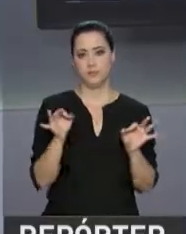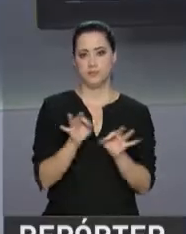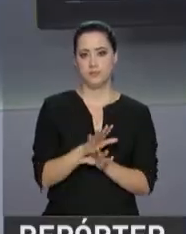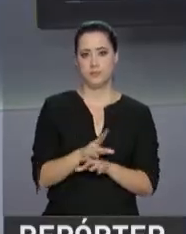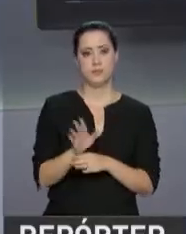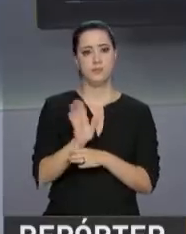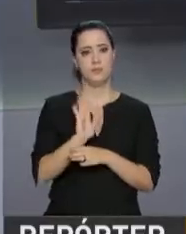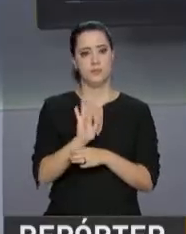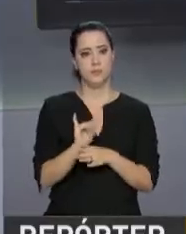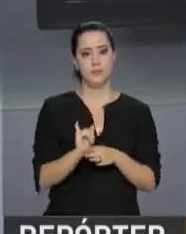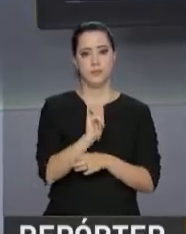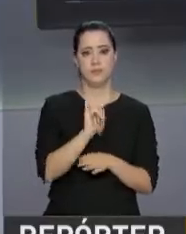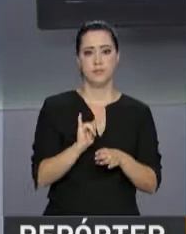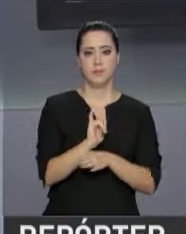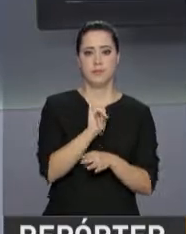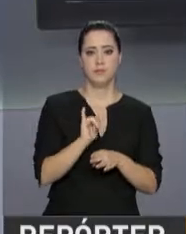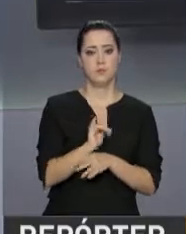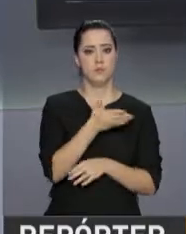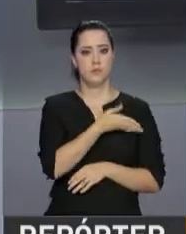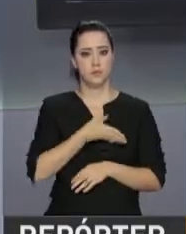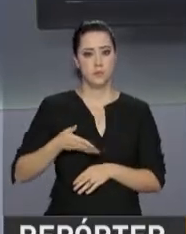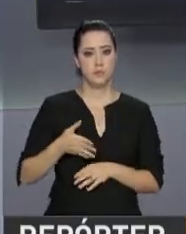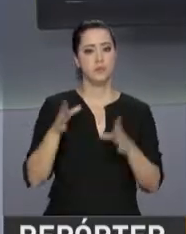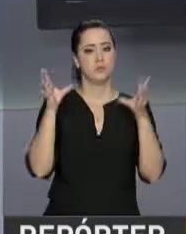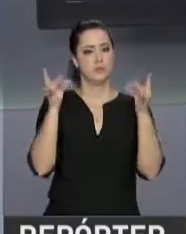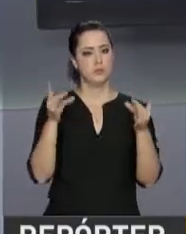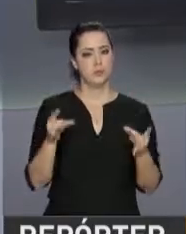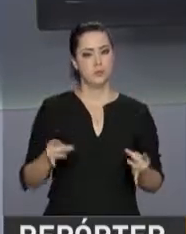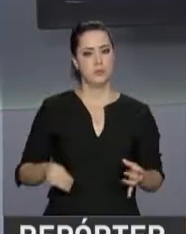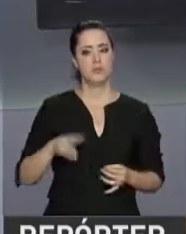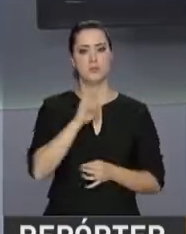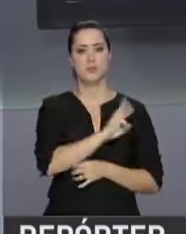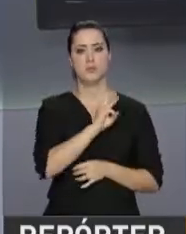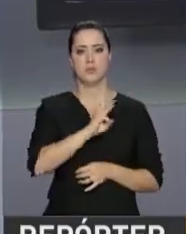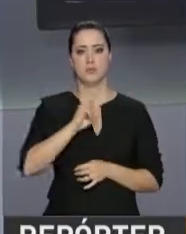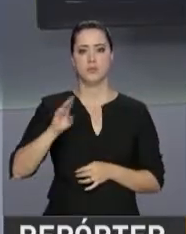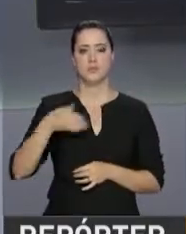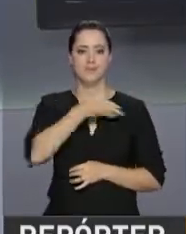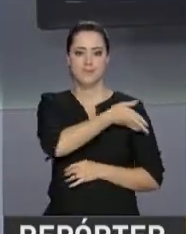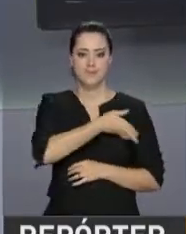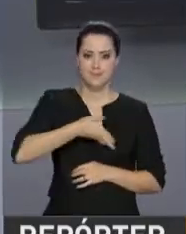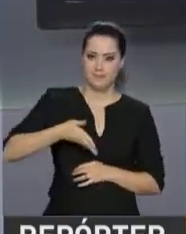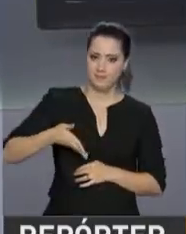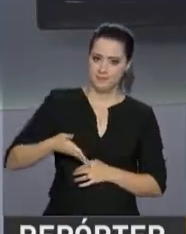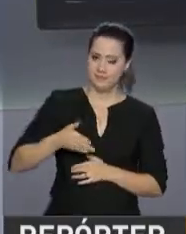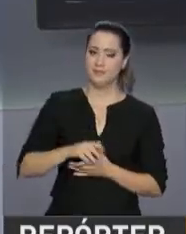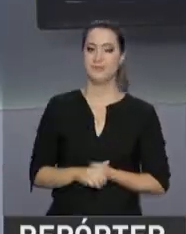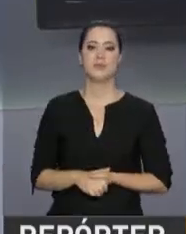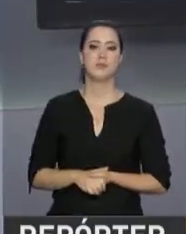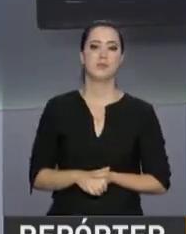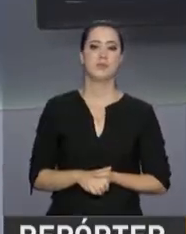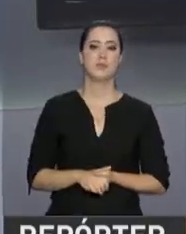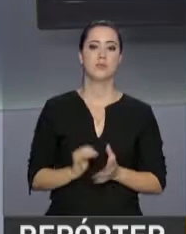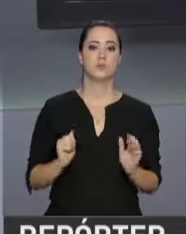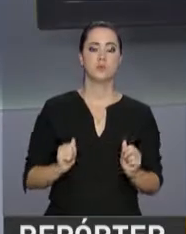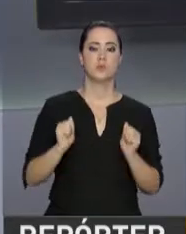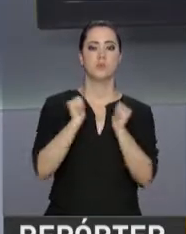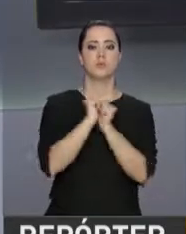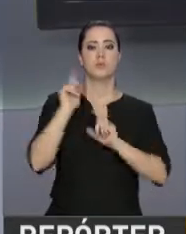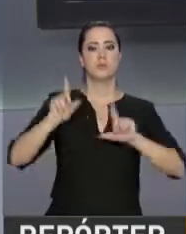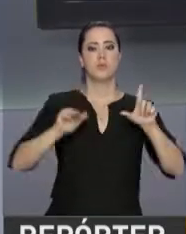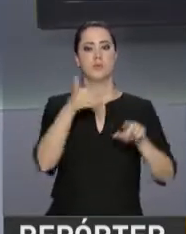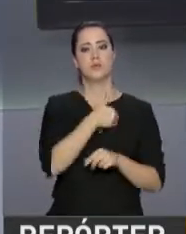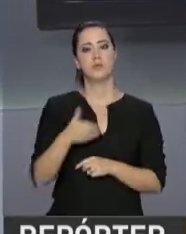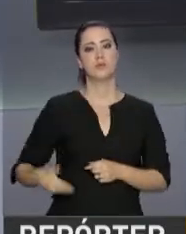por aqui você pode rever rever as reportagens no youtube e toda a nossa programação também está na página da nbr na internet e